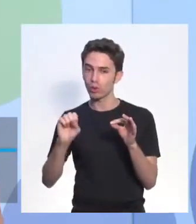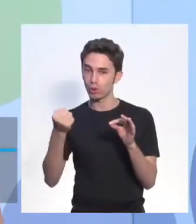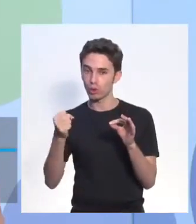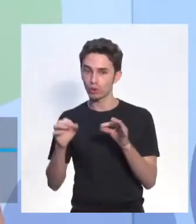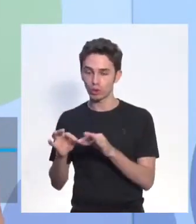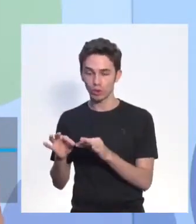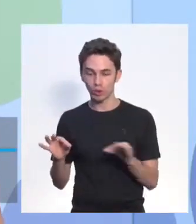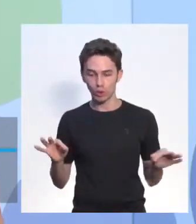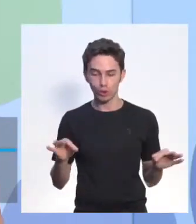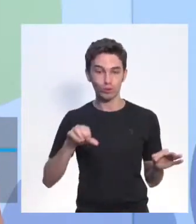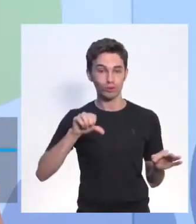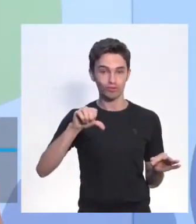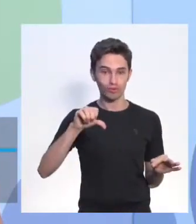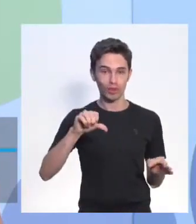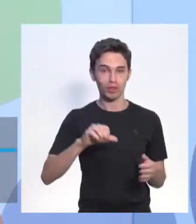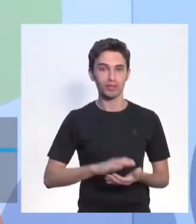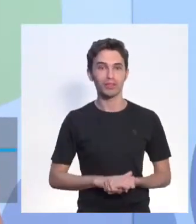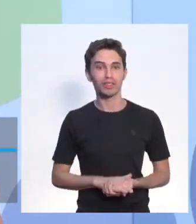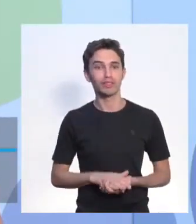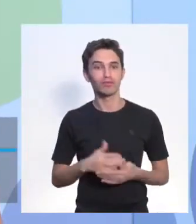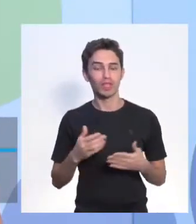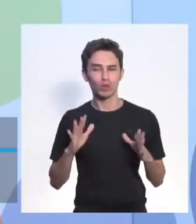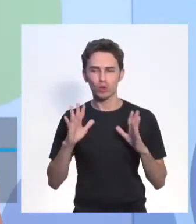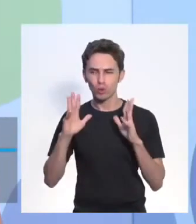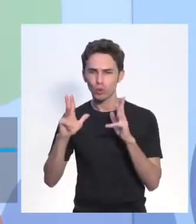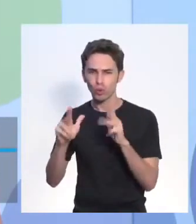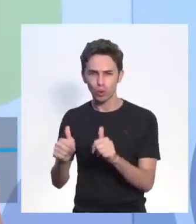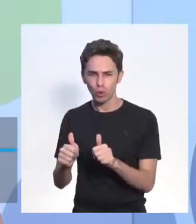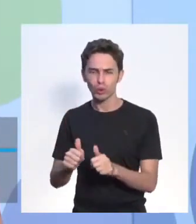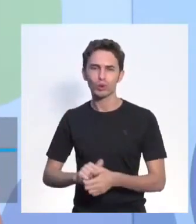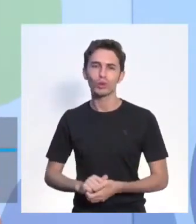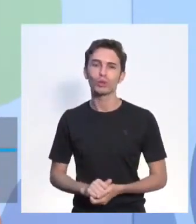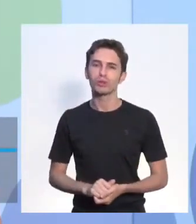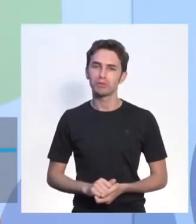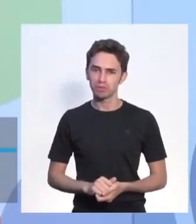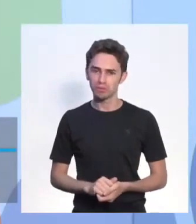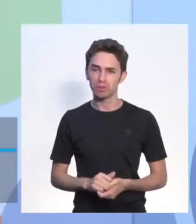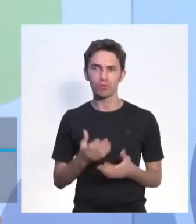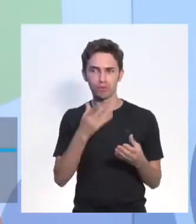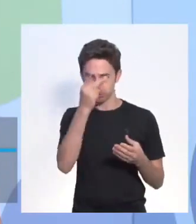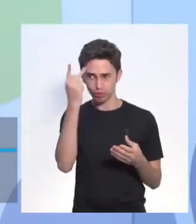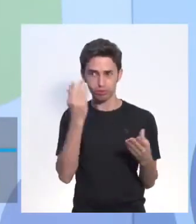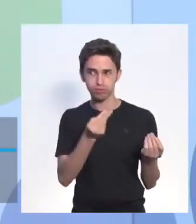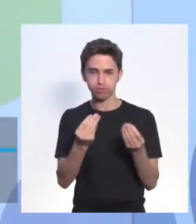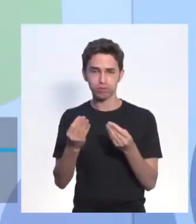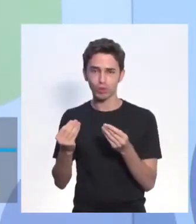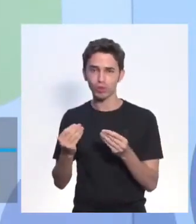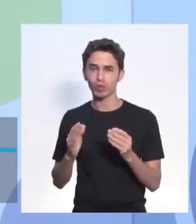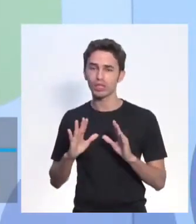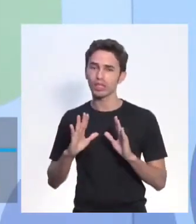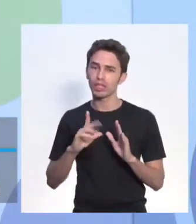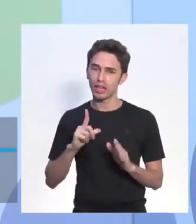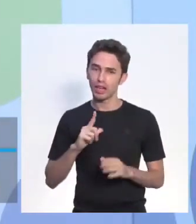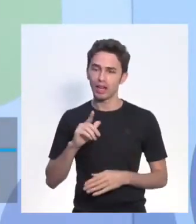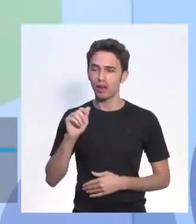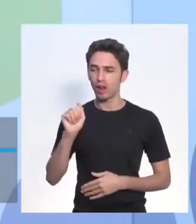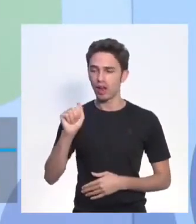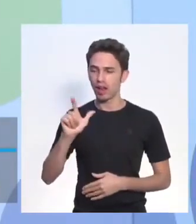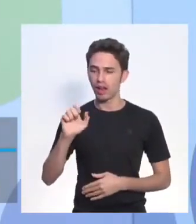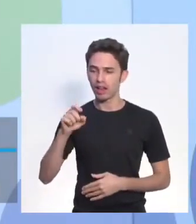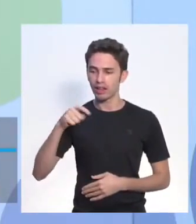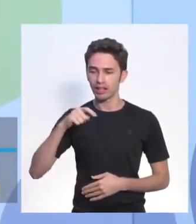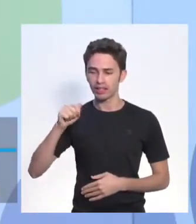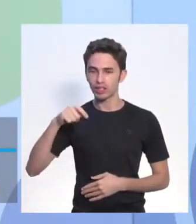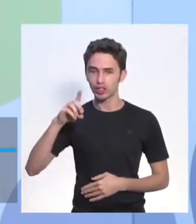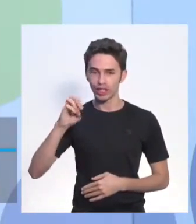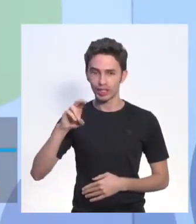outro vale 9 centímetros. Entre todo mundo que respondeu, e olha que foi muita gente, nós temos lá o Alexandre,